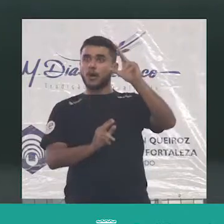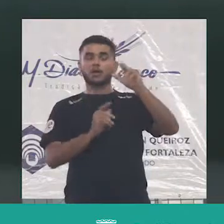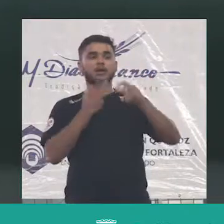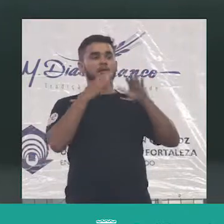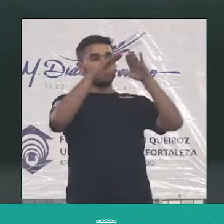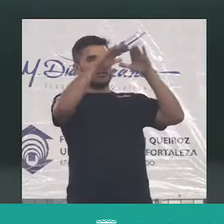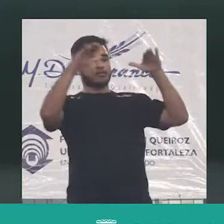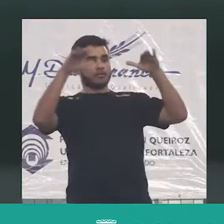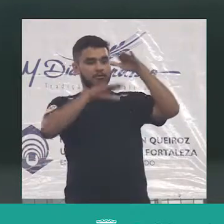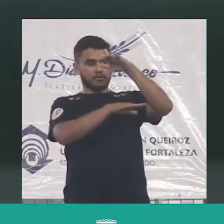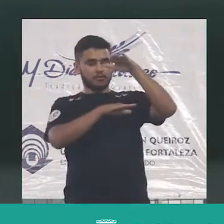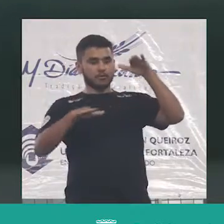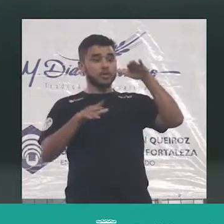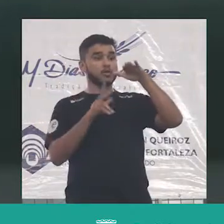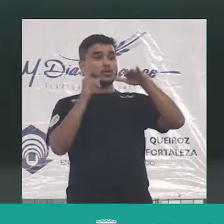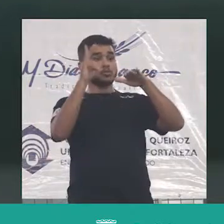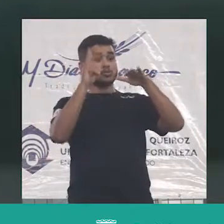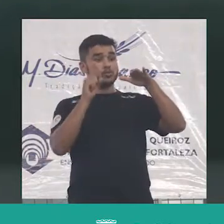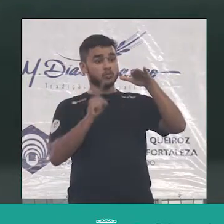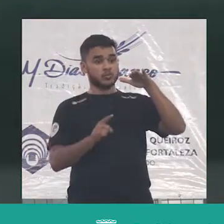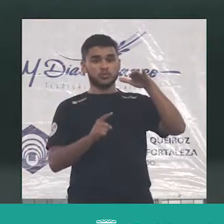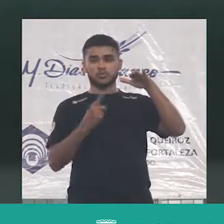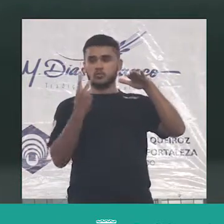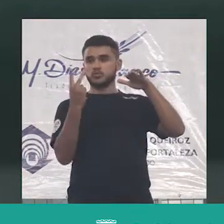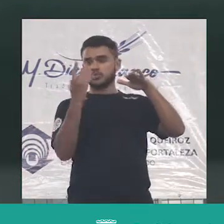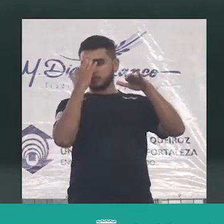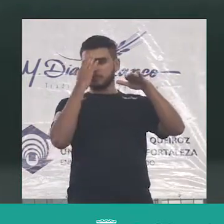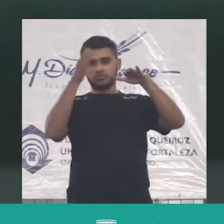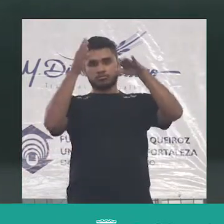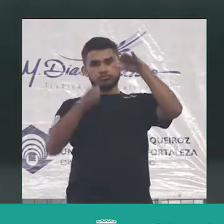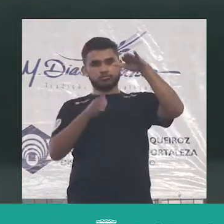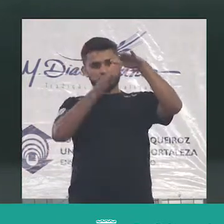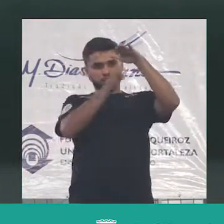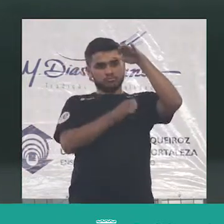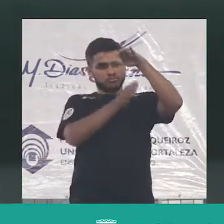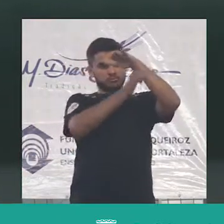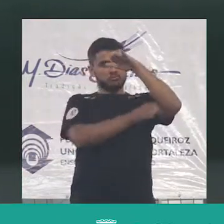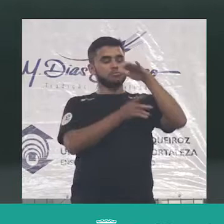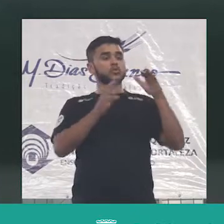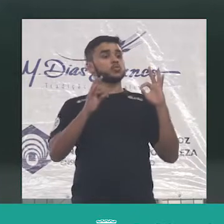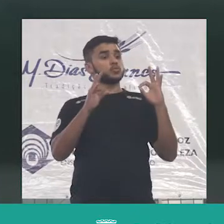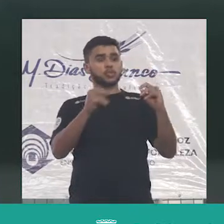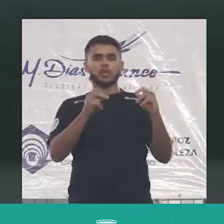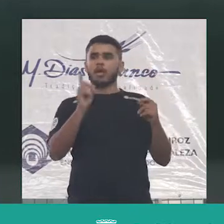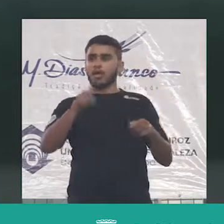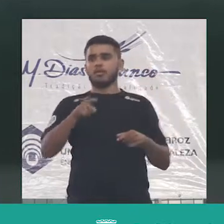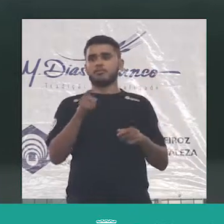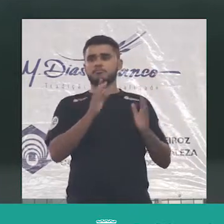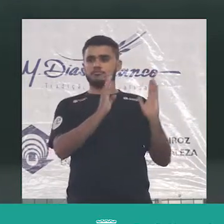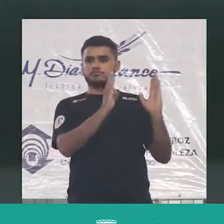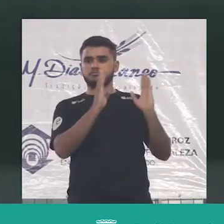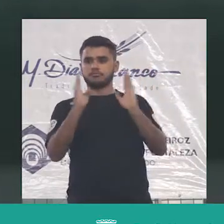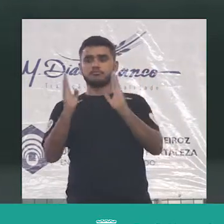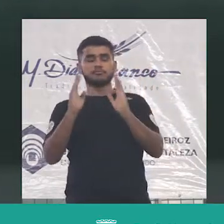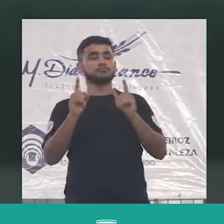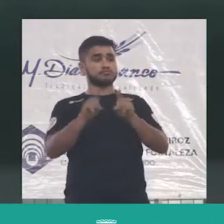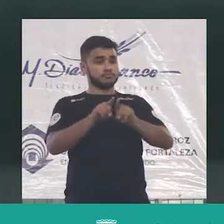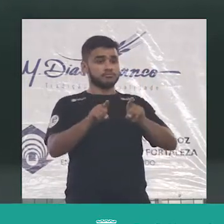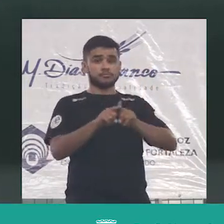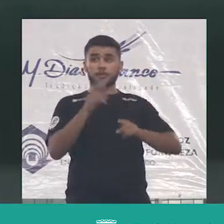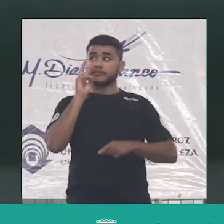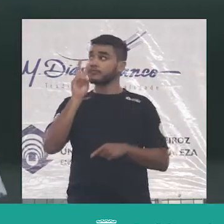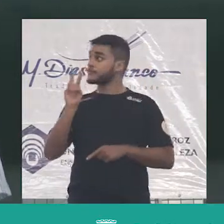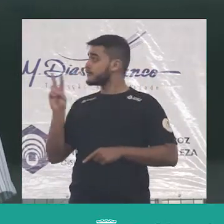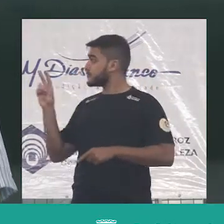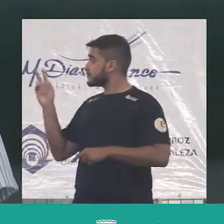as laterais têm que ser todas paralelas entre si. Está tranquilo aí? Então, se você enxergou o que é